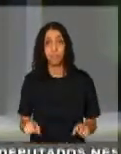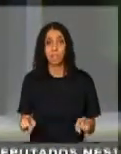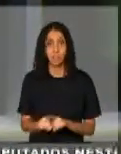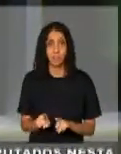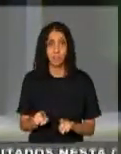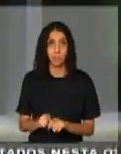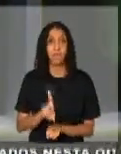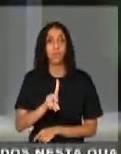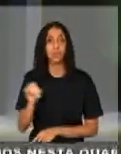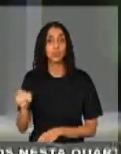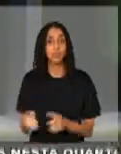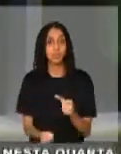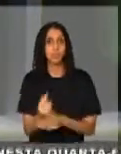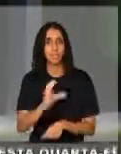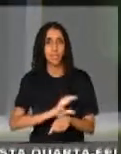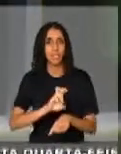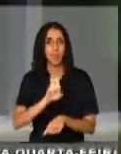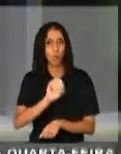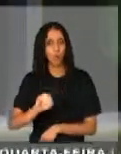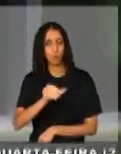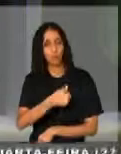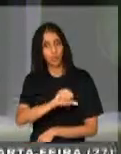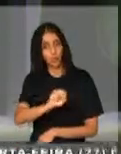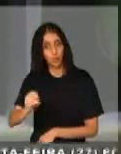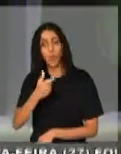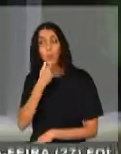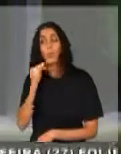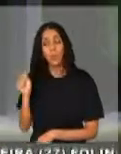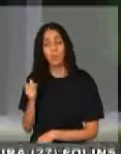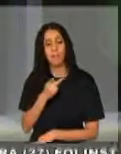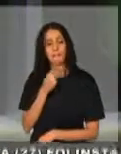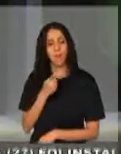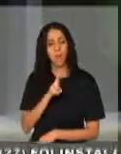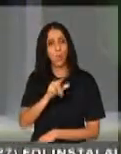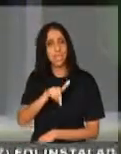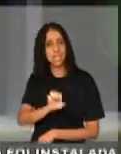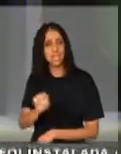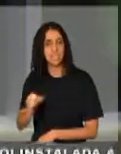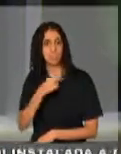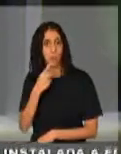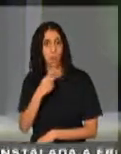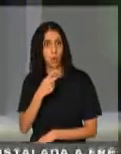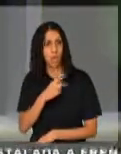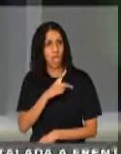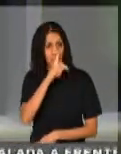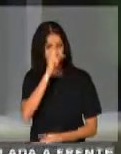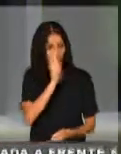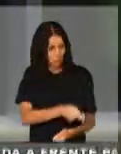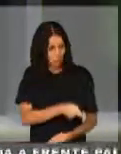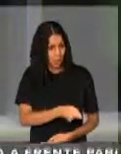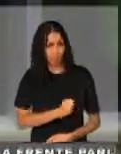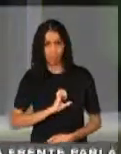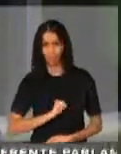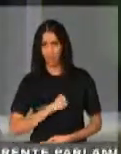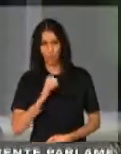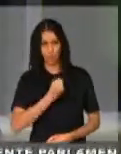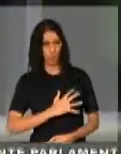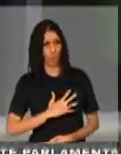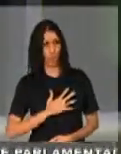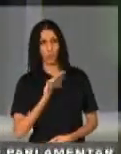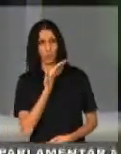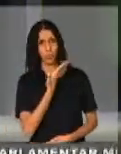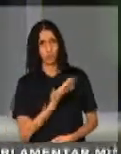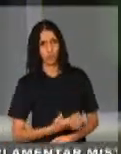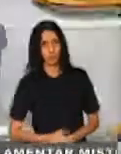da República, em 5 de outubro de 88, quando diz: eu tenho ódio da ditadura, ódio e nojo. Obrigado, presidente.